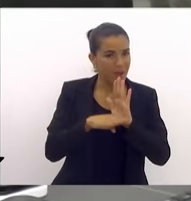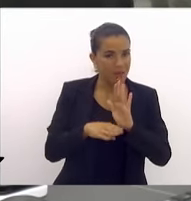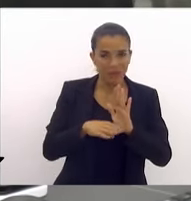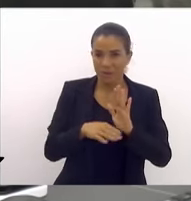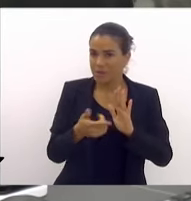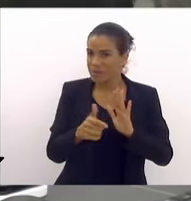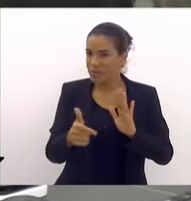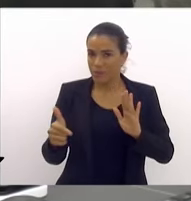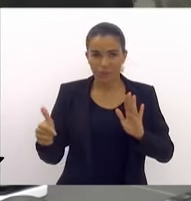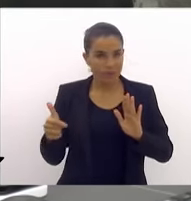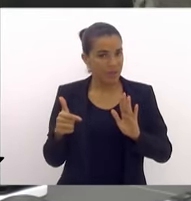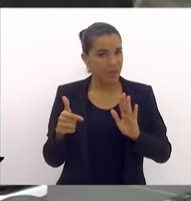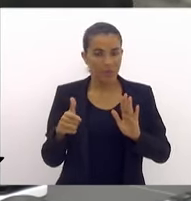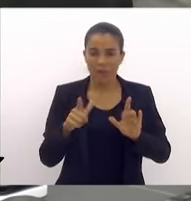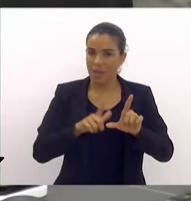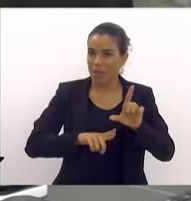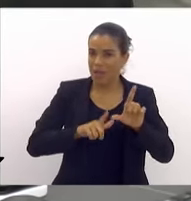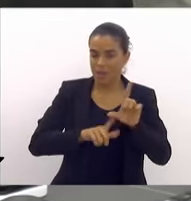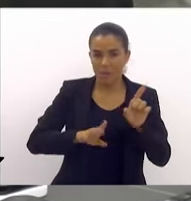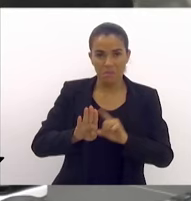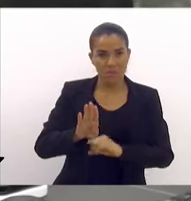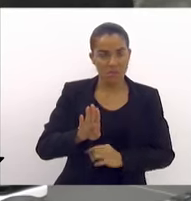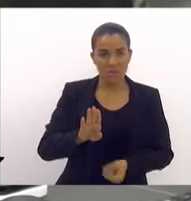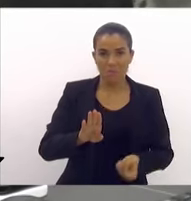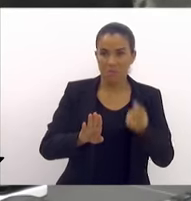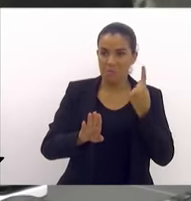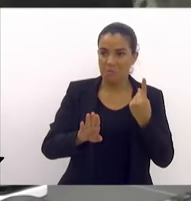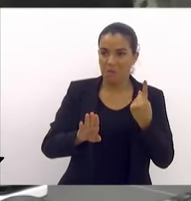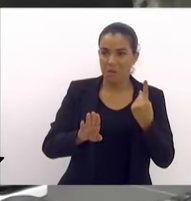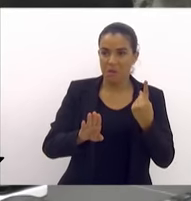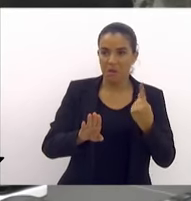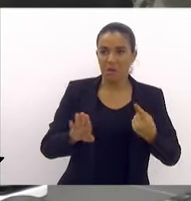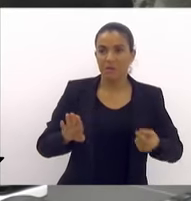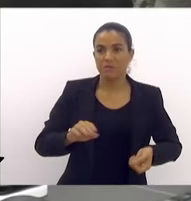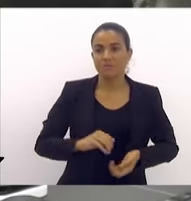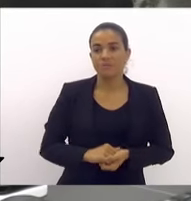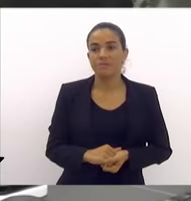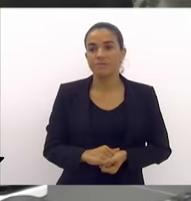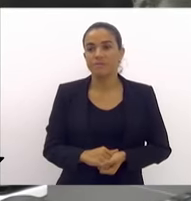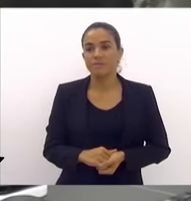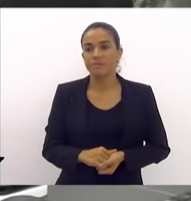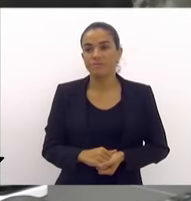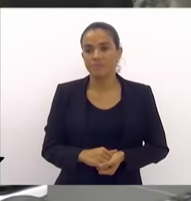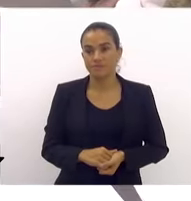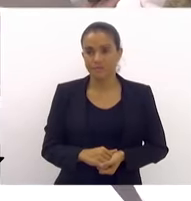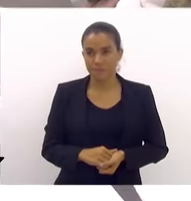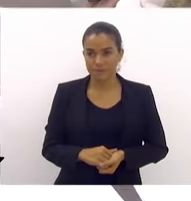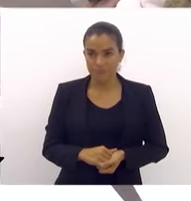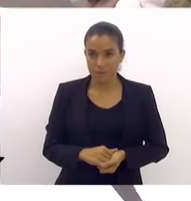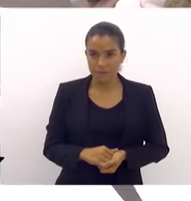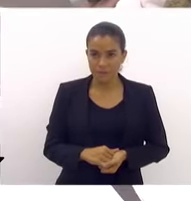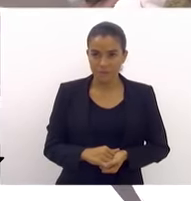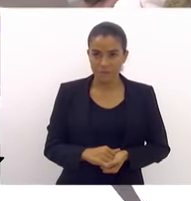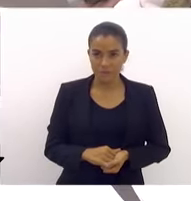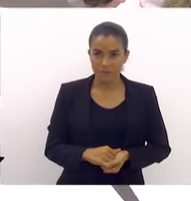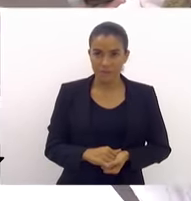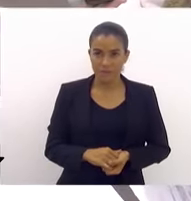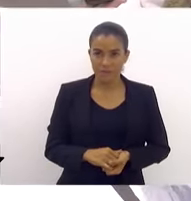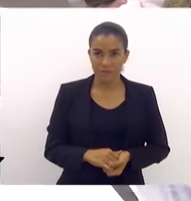minha pauta o item B, só está o da deputada Marta. Aqui também não está. Bom,